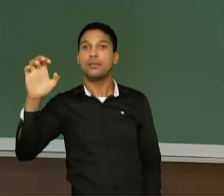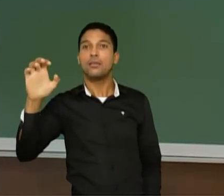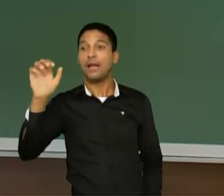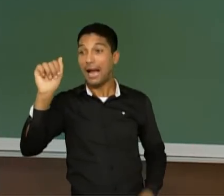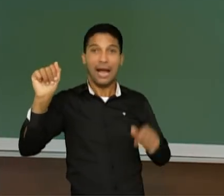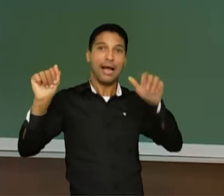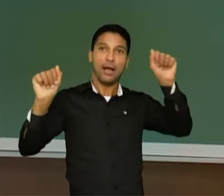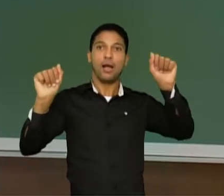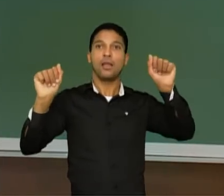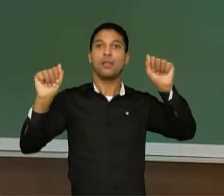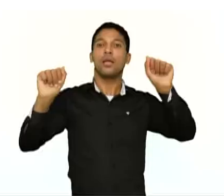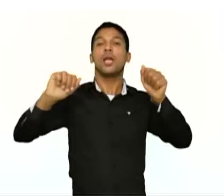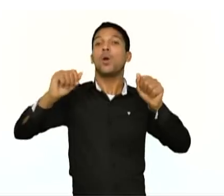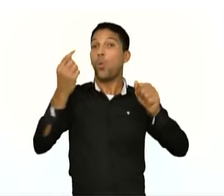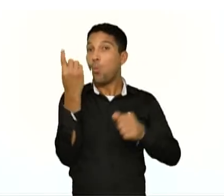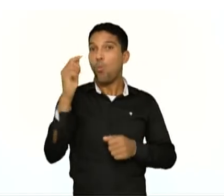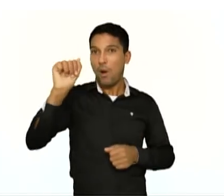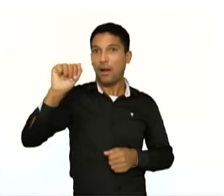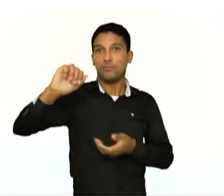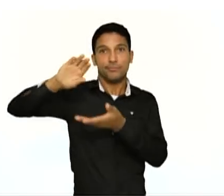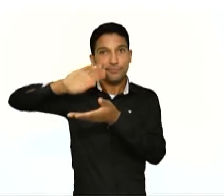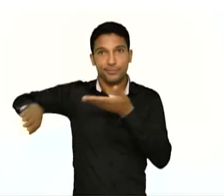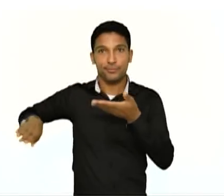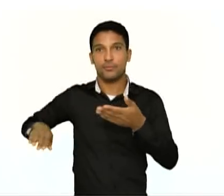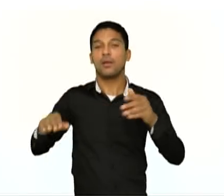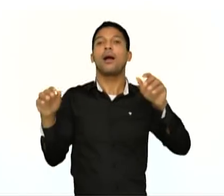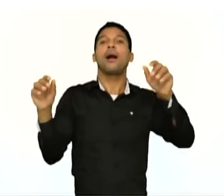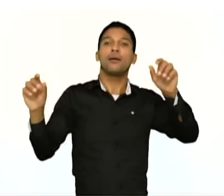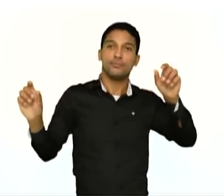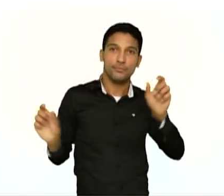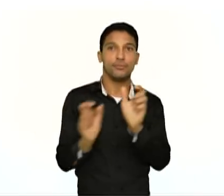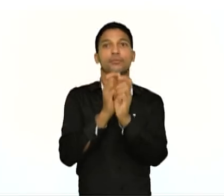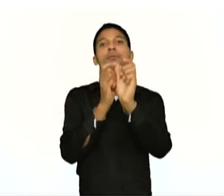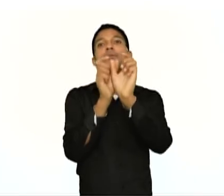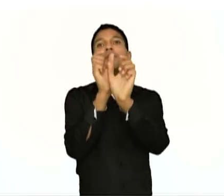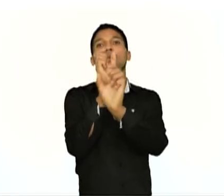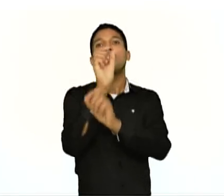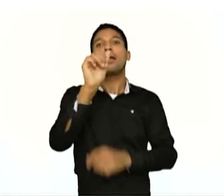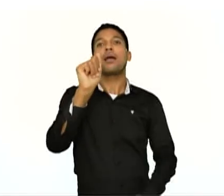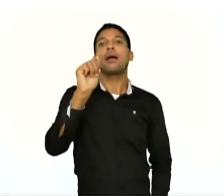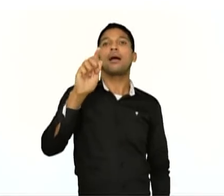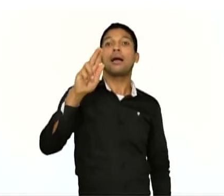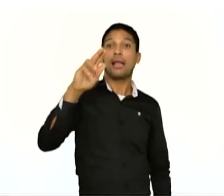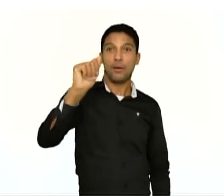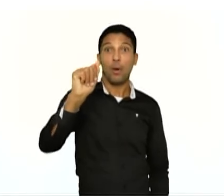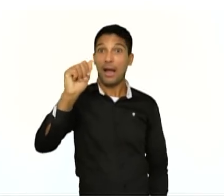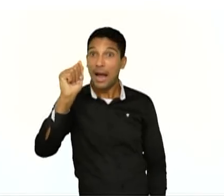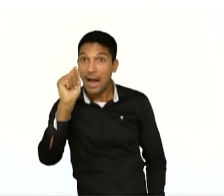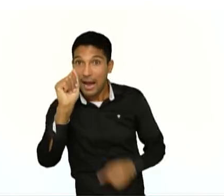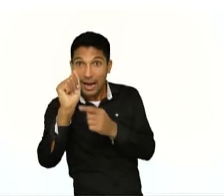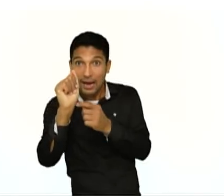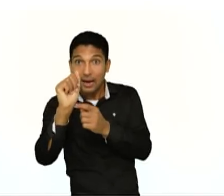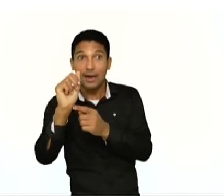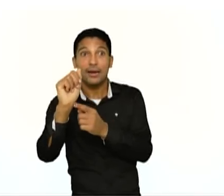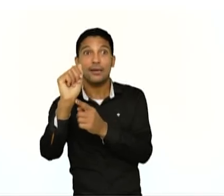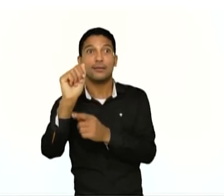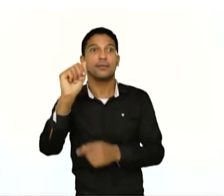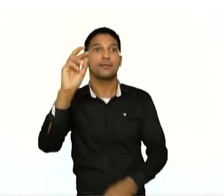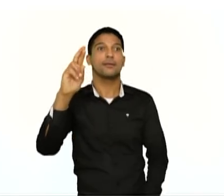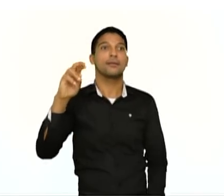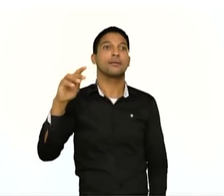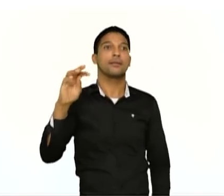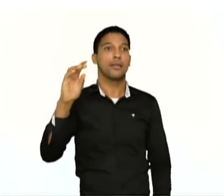que se constituiu a palavra planalto. A palavra plano mais a palavra alto, né? Então o que eu fiz?